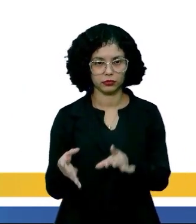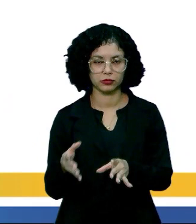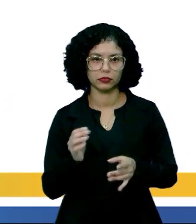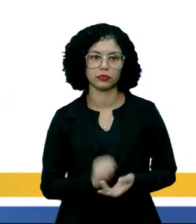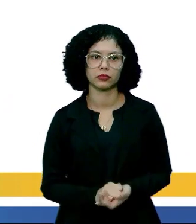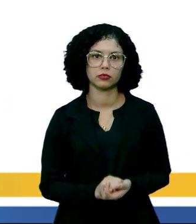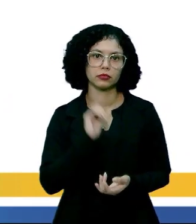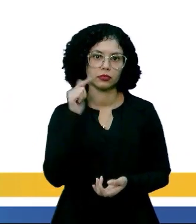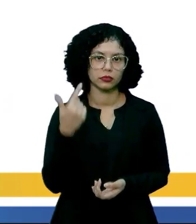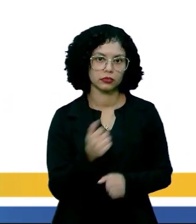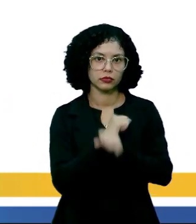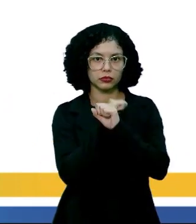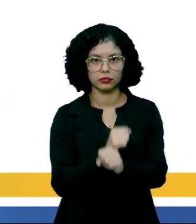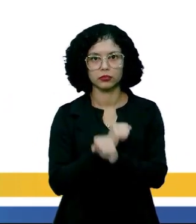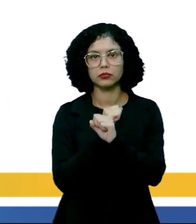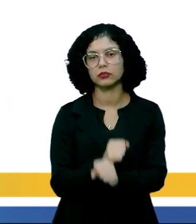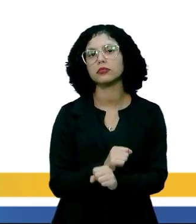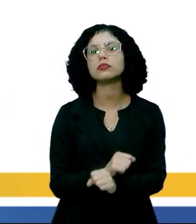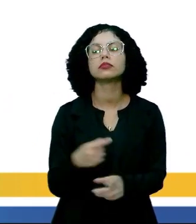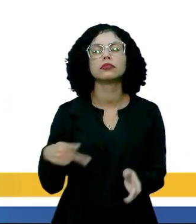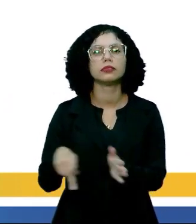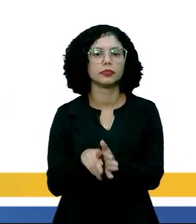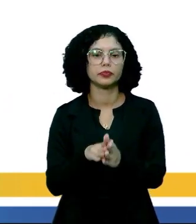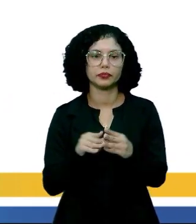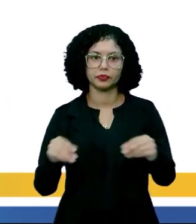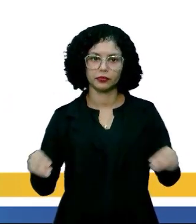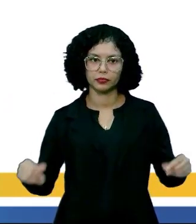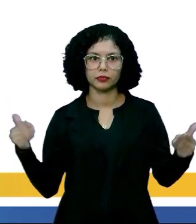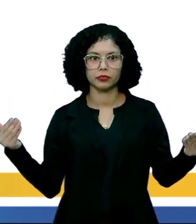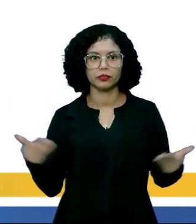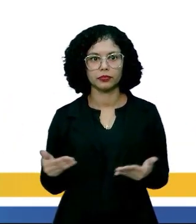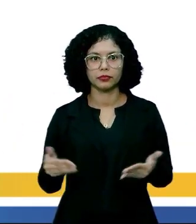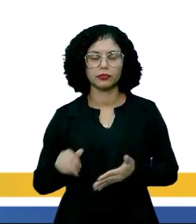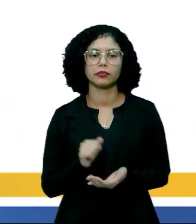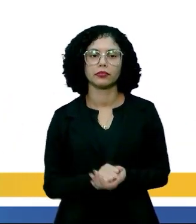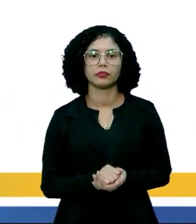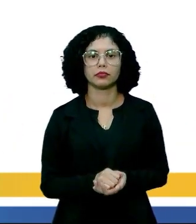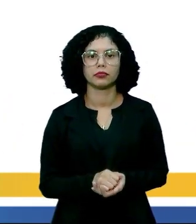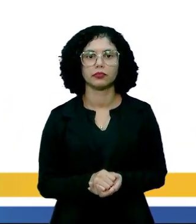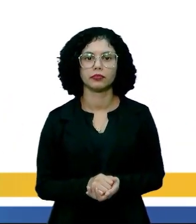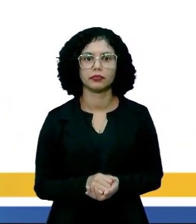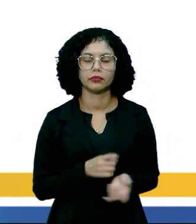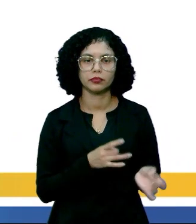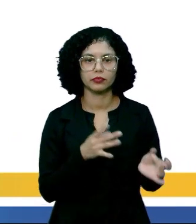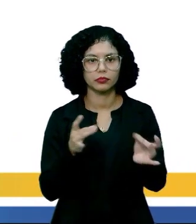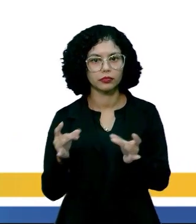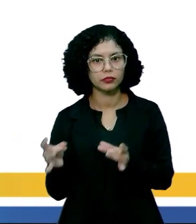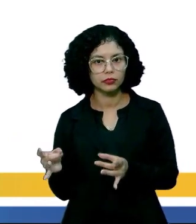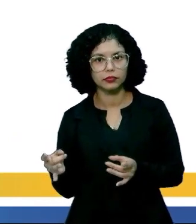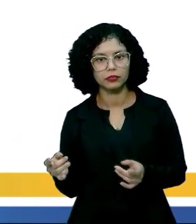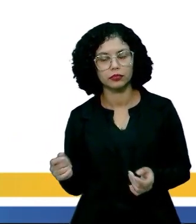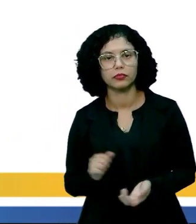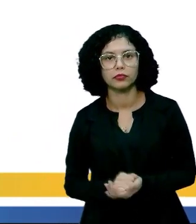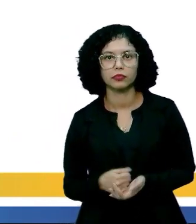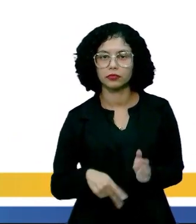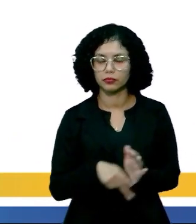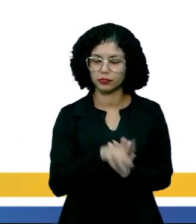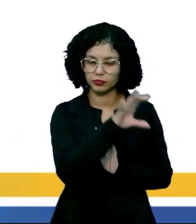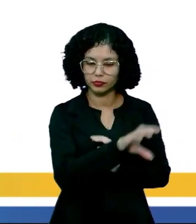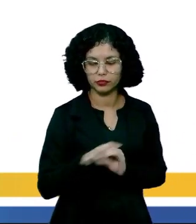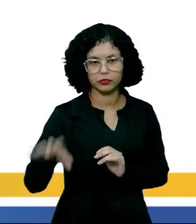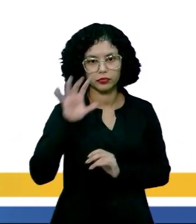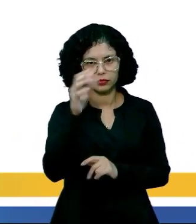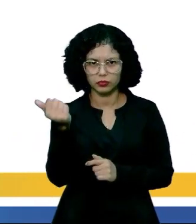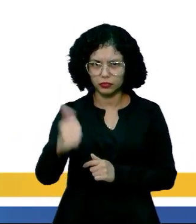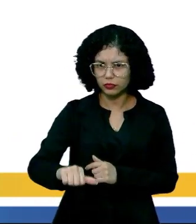interno. Então, aqueles escravos que já estavam dentro do território, agora, eles vão ser comercializados entre as regiões.